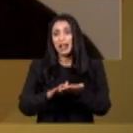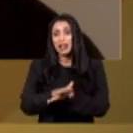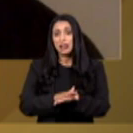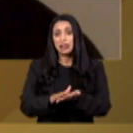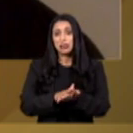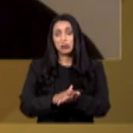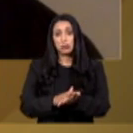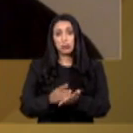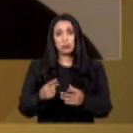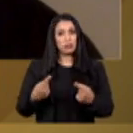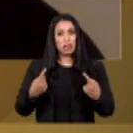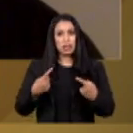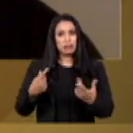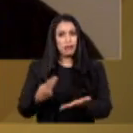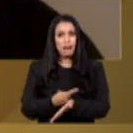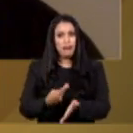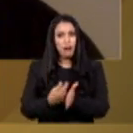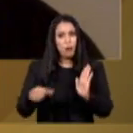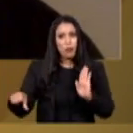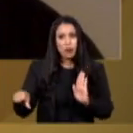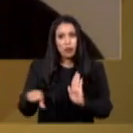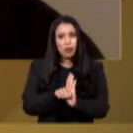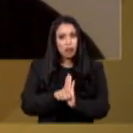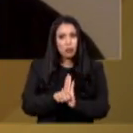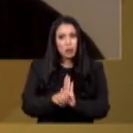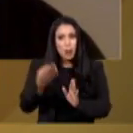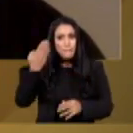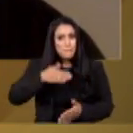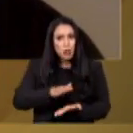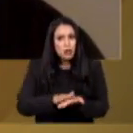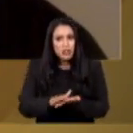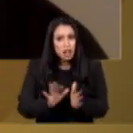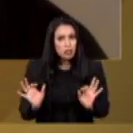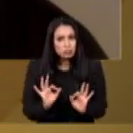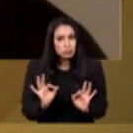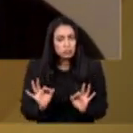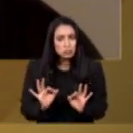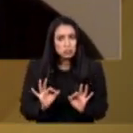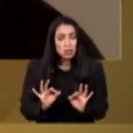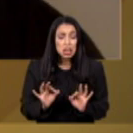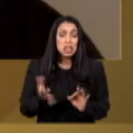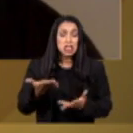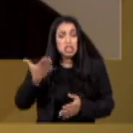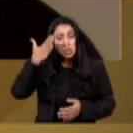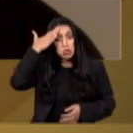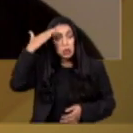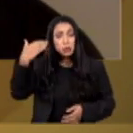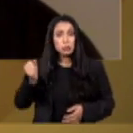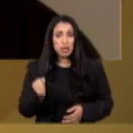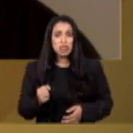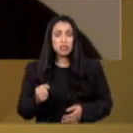tenha praticado as legais não há nenhuma prova de ciência